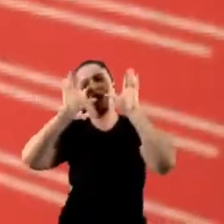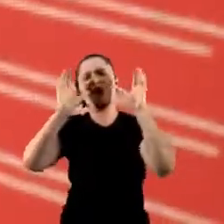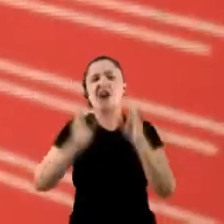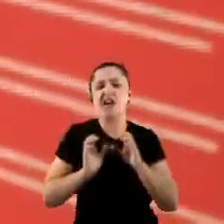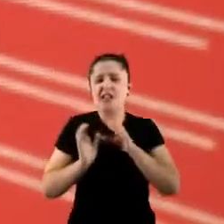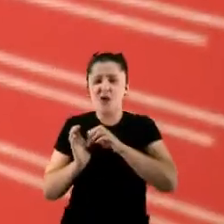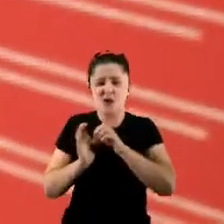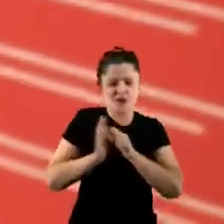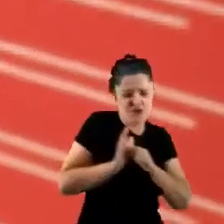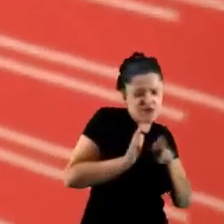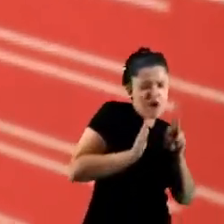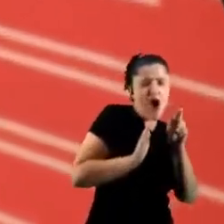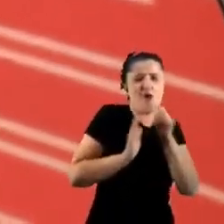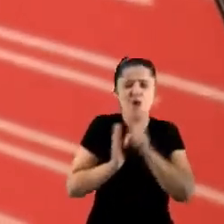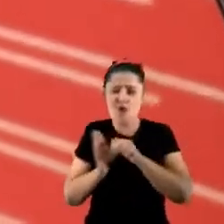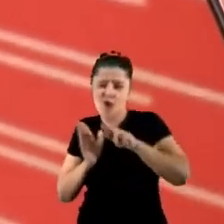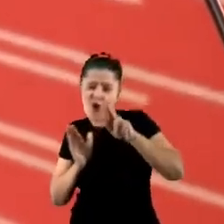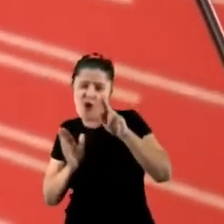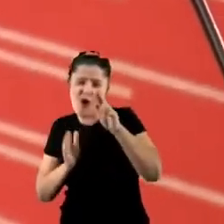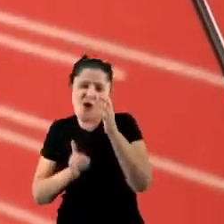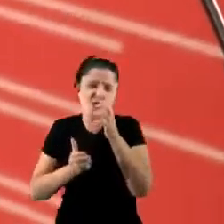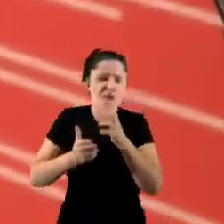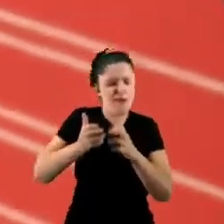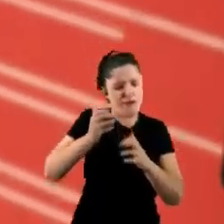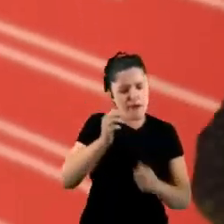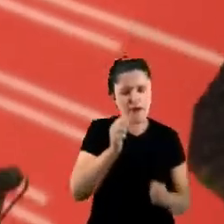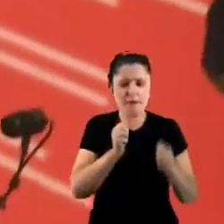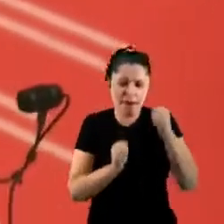E lá de coração, cachorro, solta aquele uivão.